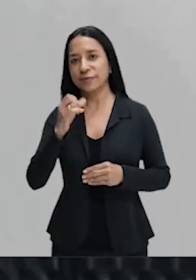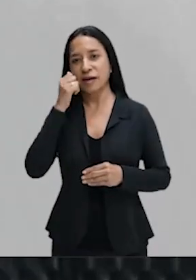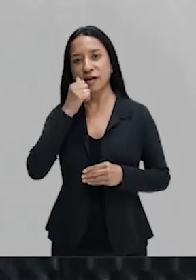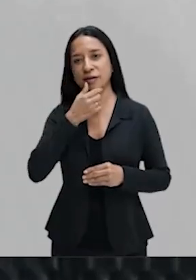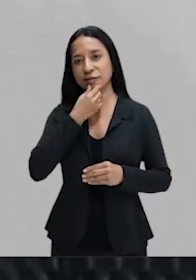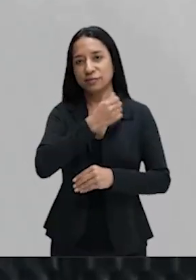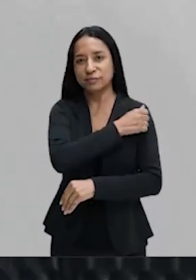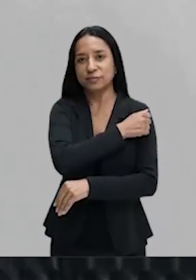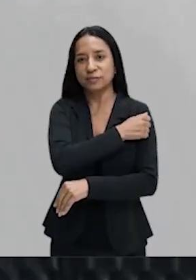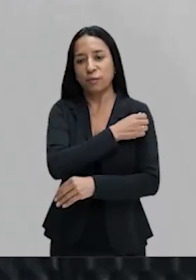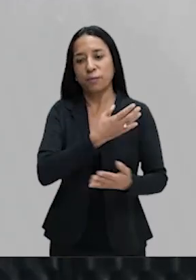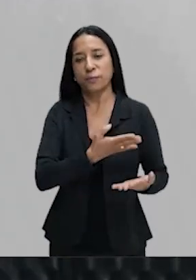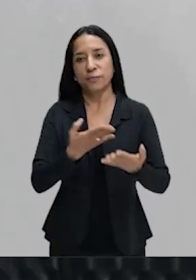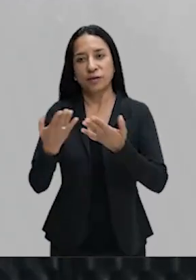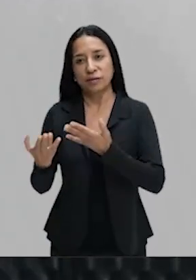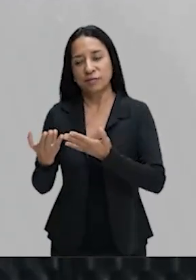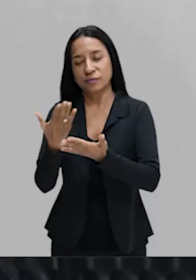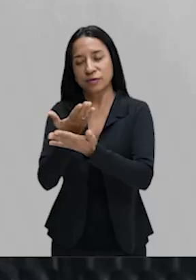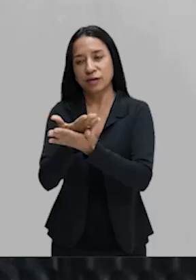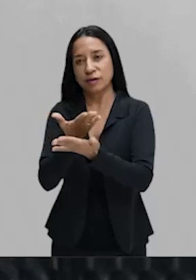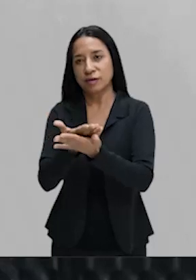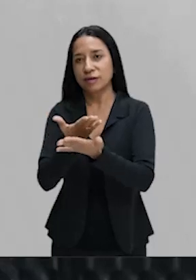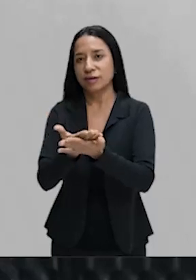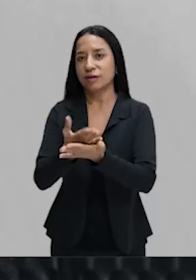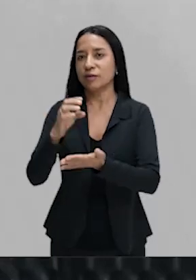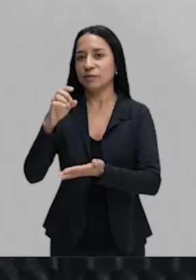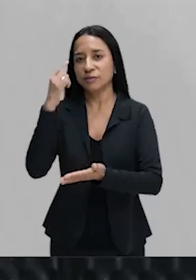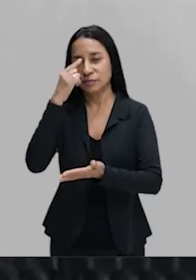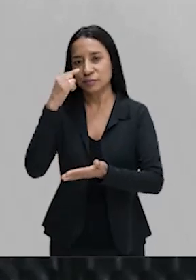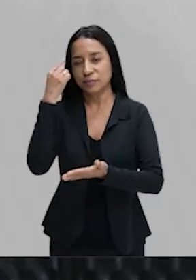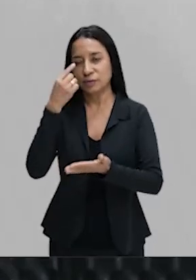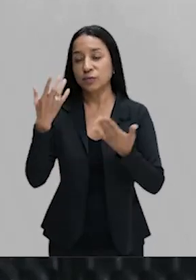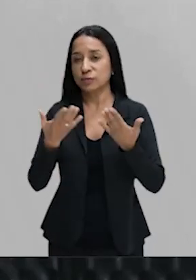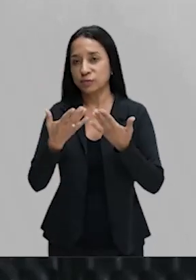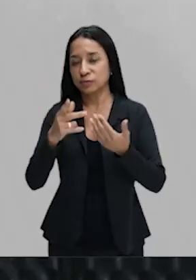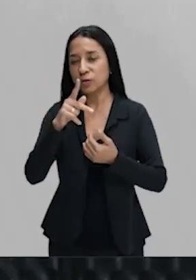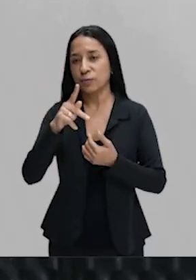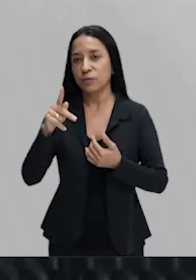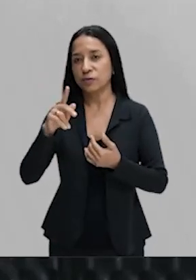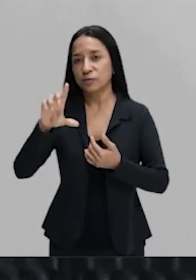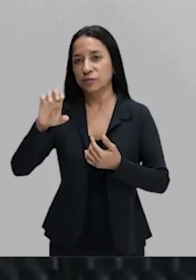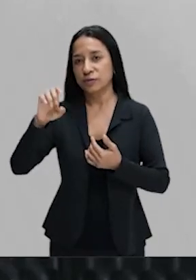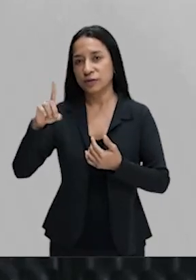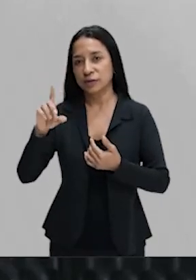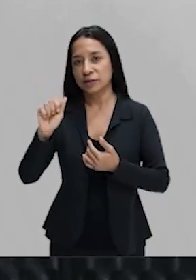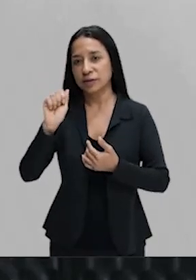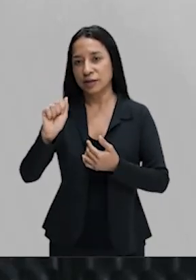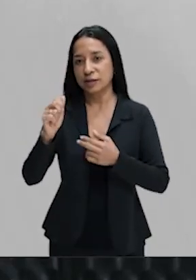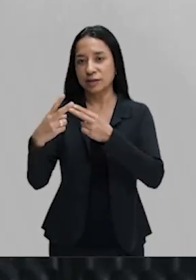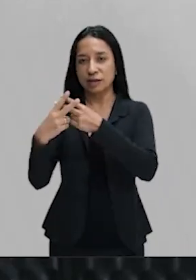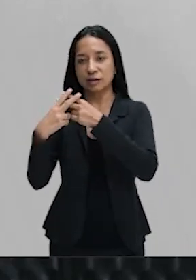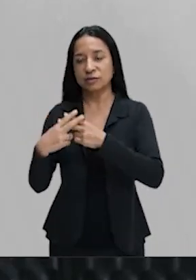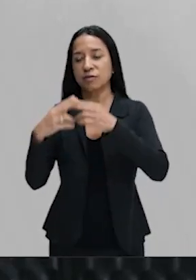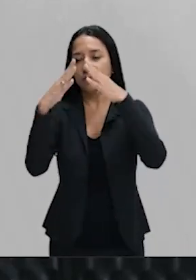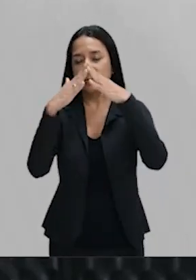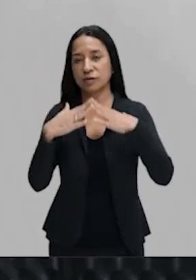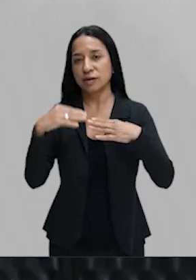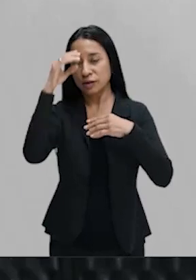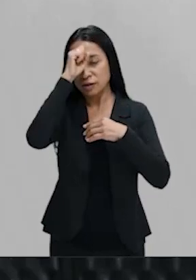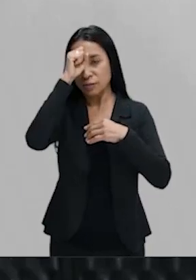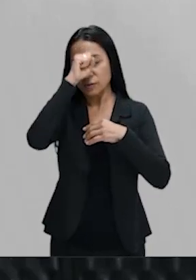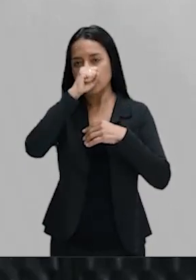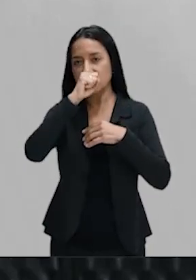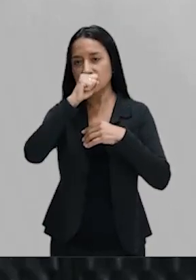chicas, bem-vindos à classe de espanhol de hoje. A professora Leda Genek na área do hashtag Fica em Casa Aprendendo. Estamos prestes